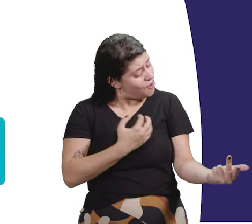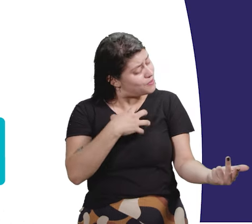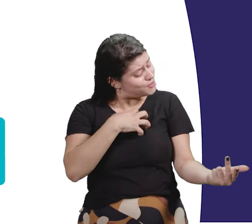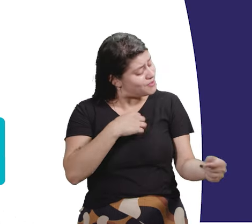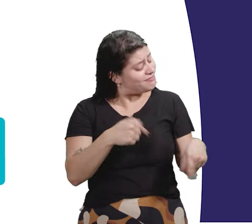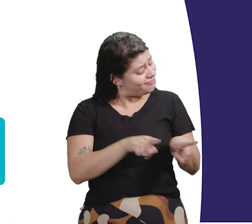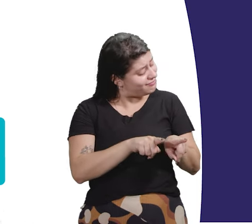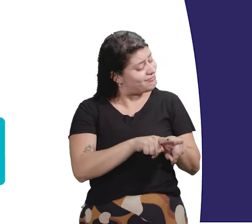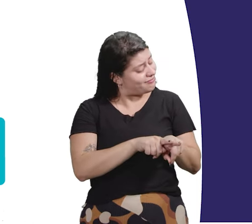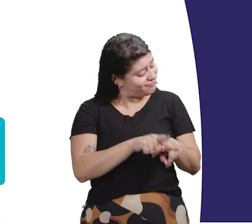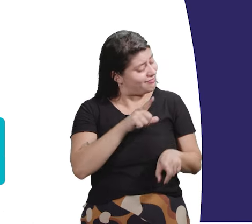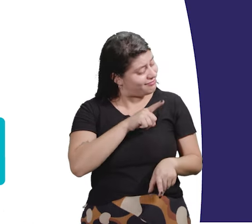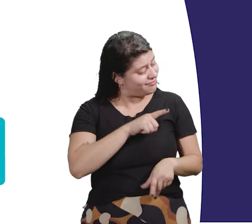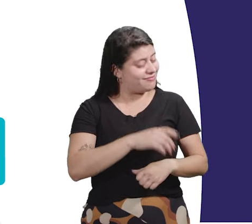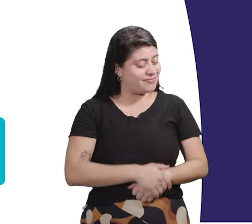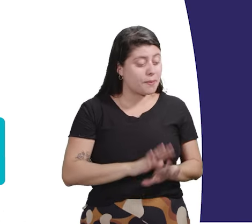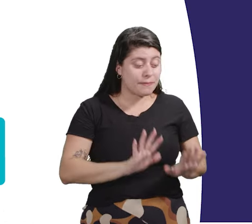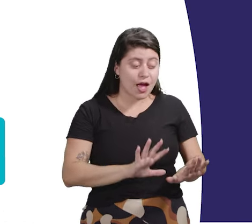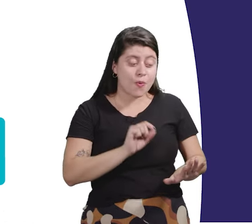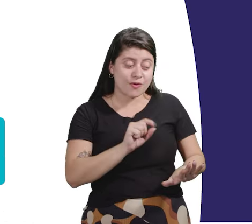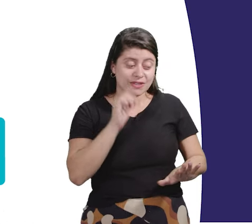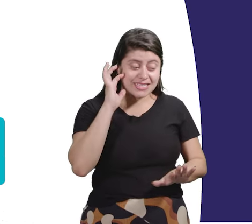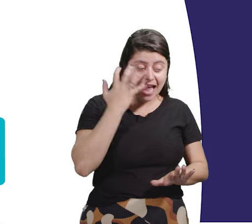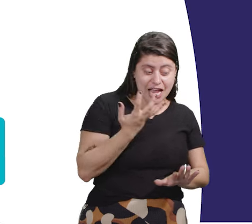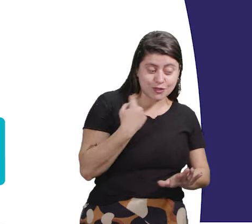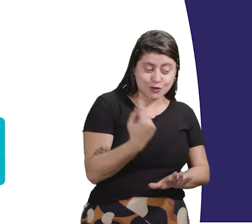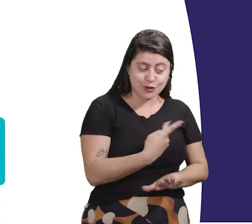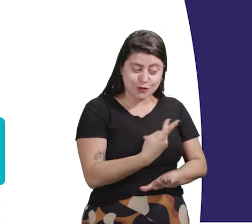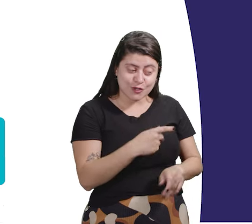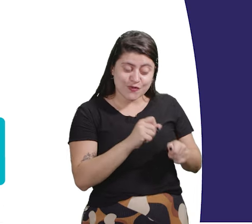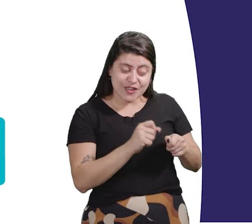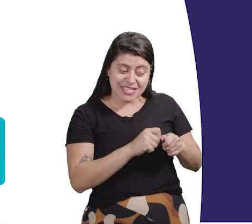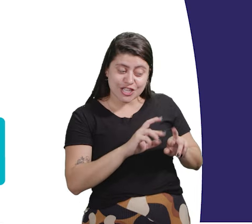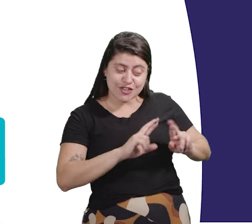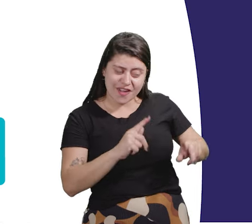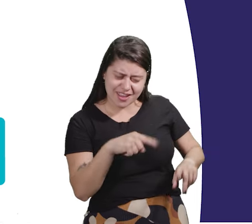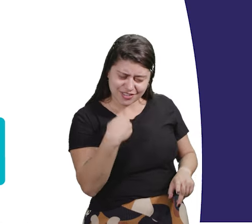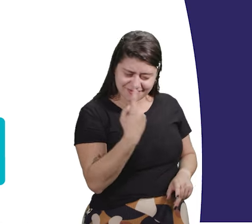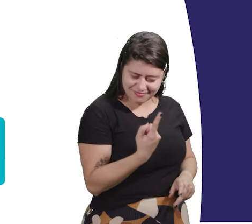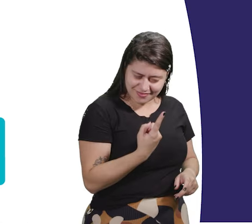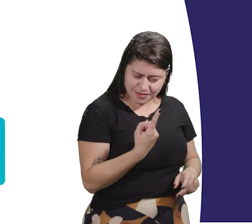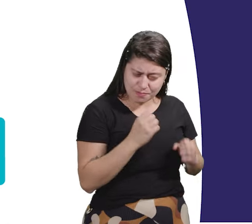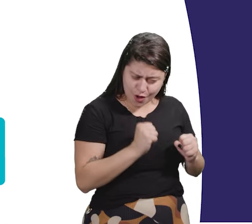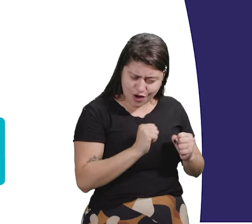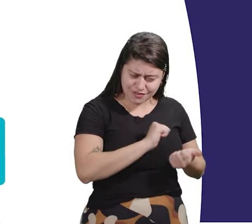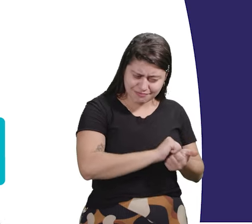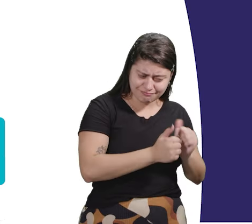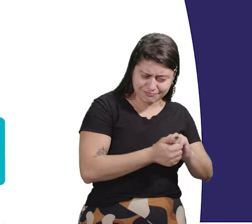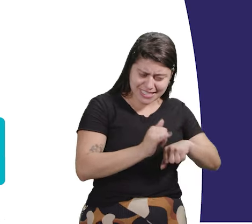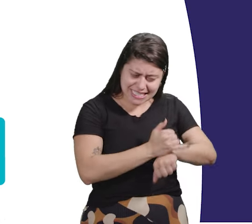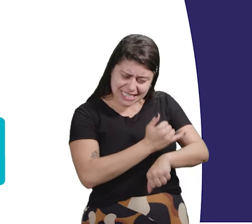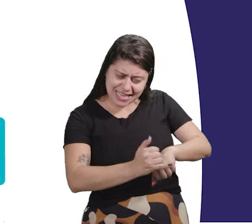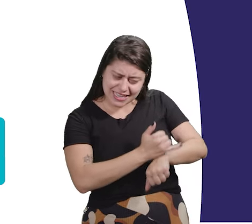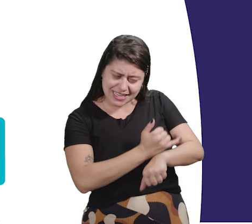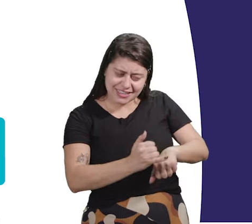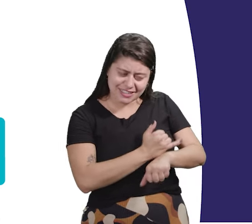sentimentos também, mas que tal tentarmos diferente amanhã, tentarmos diferente da próxima vez, e aí você